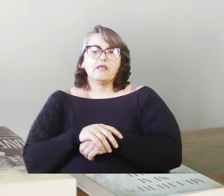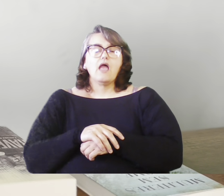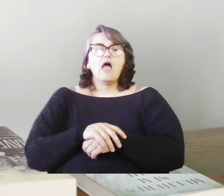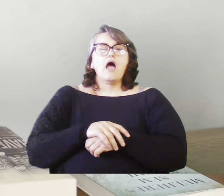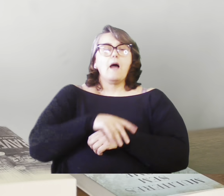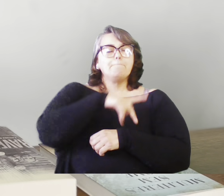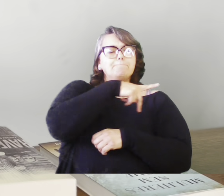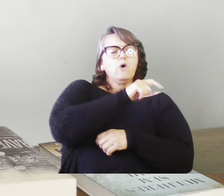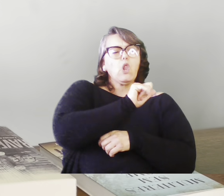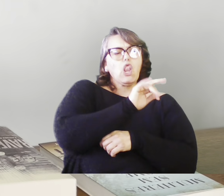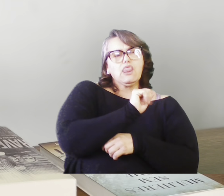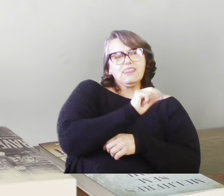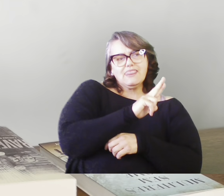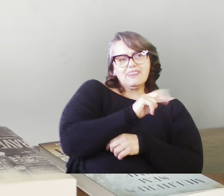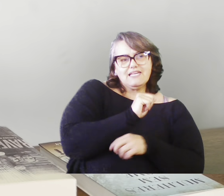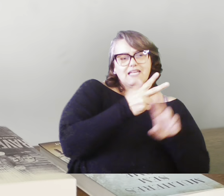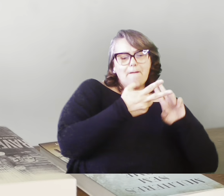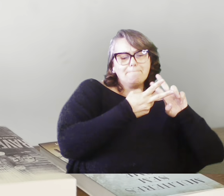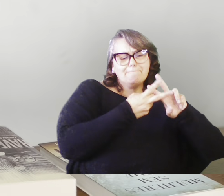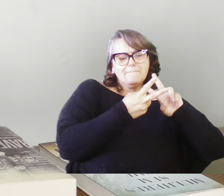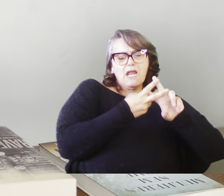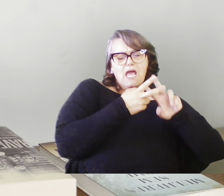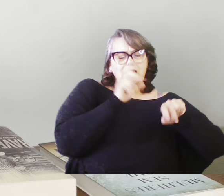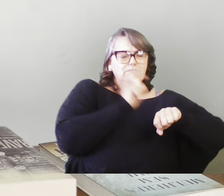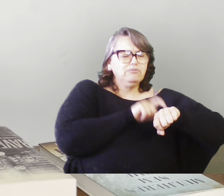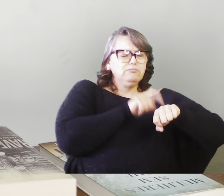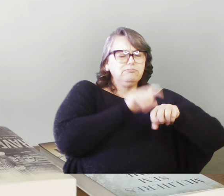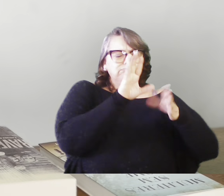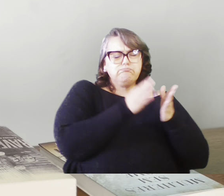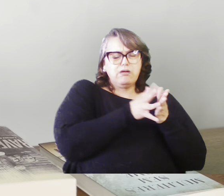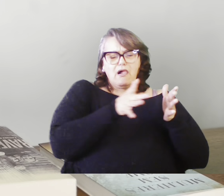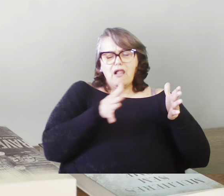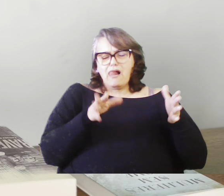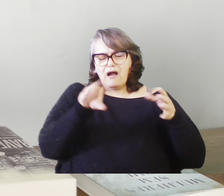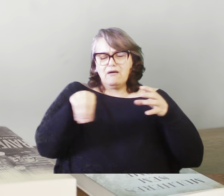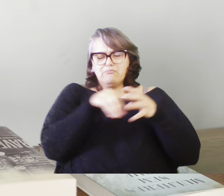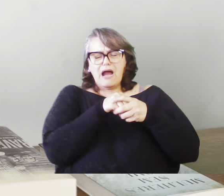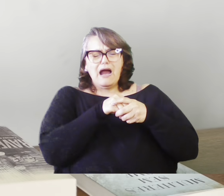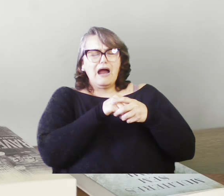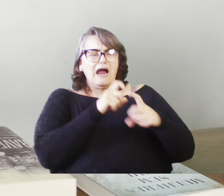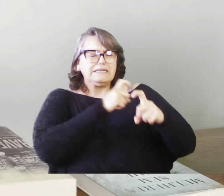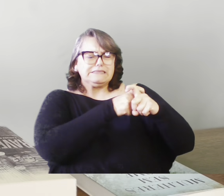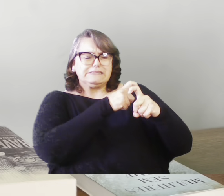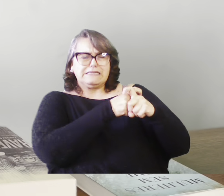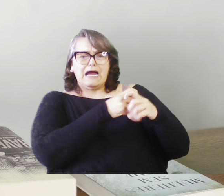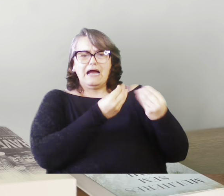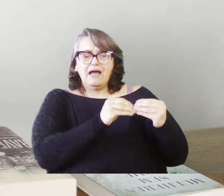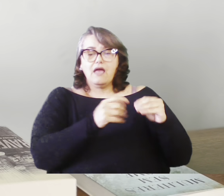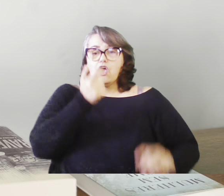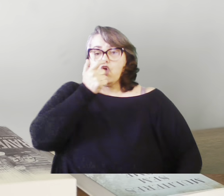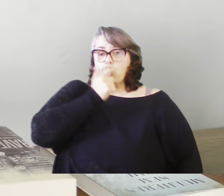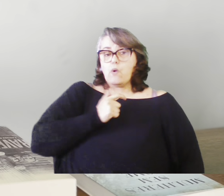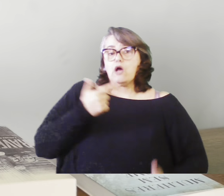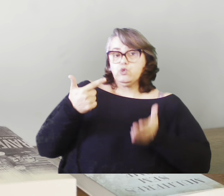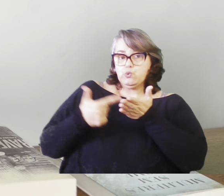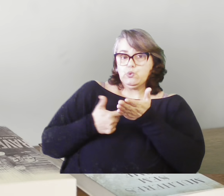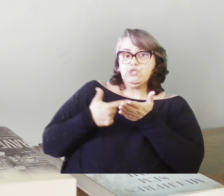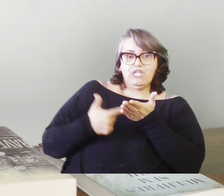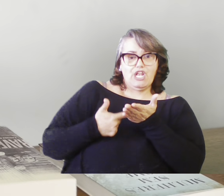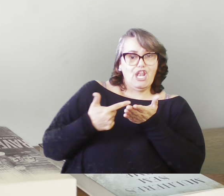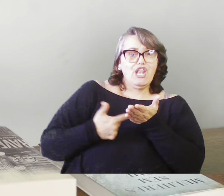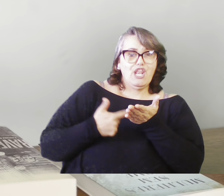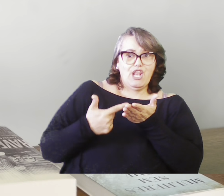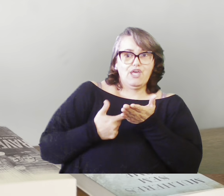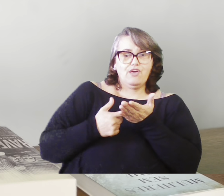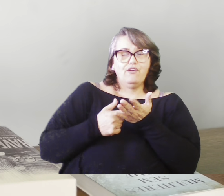Iwanska, uma polonesa que ficou presa muito tempo no campo de concentração. Eu acho que